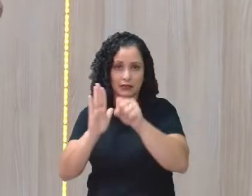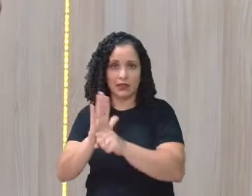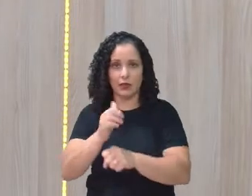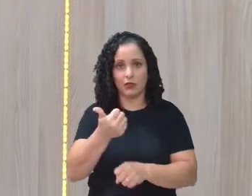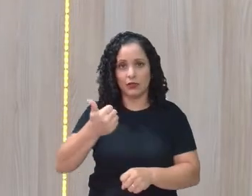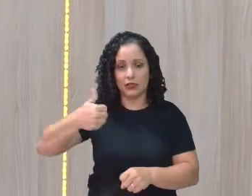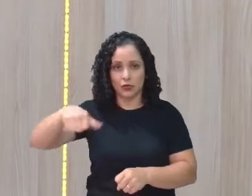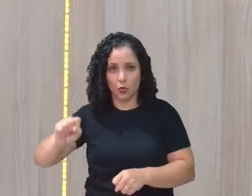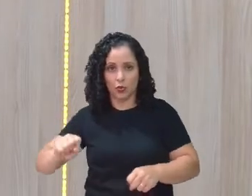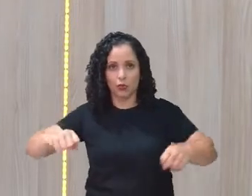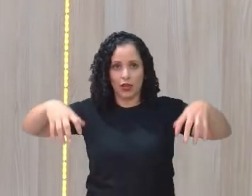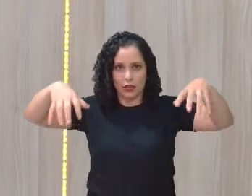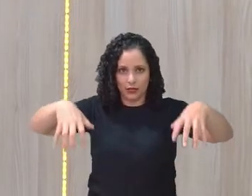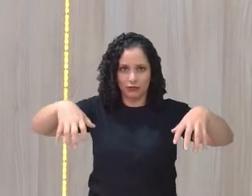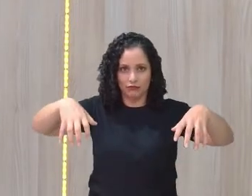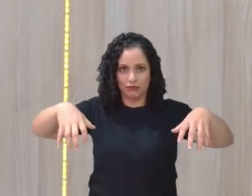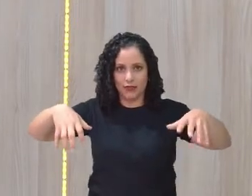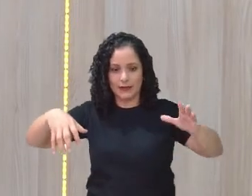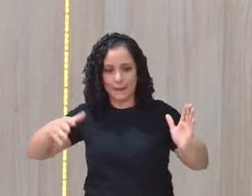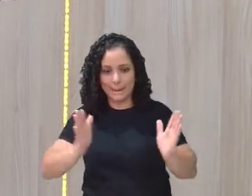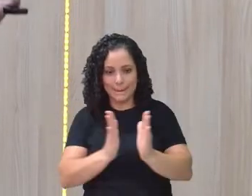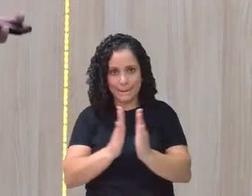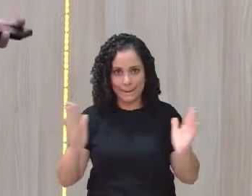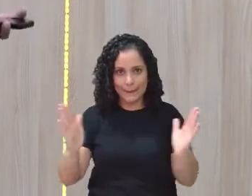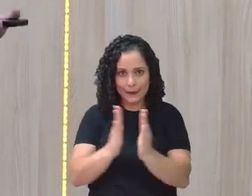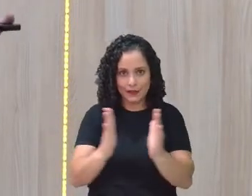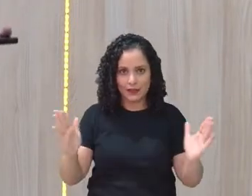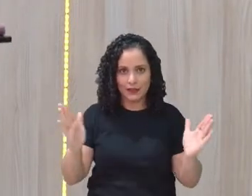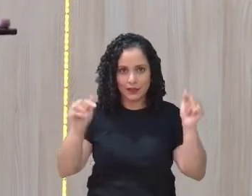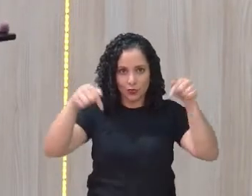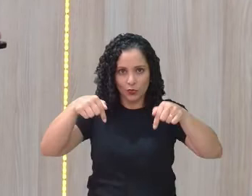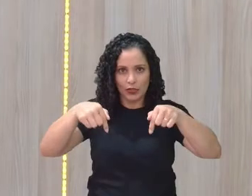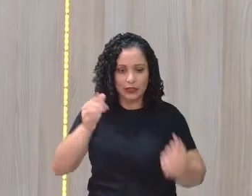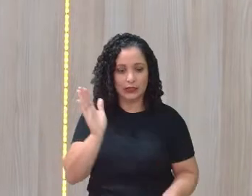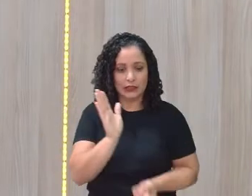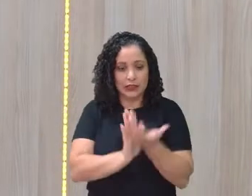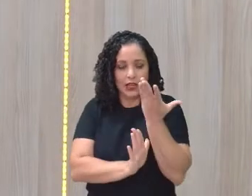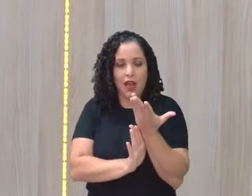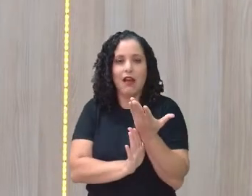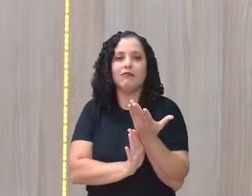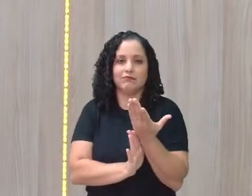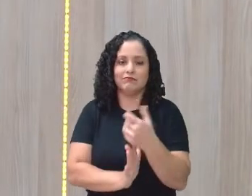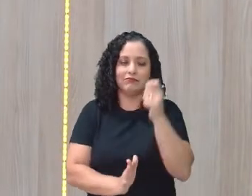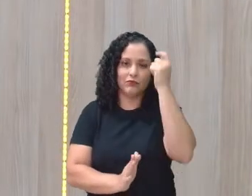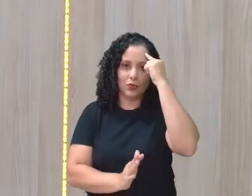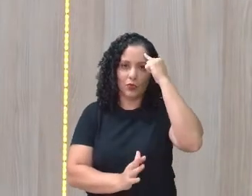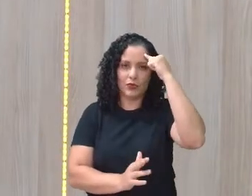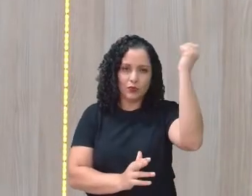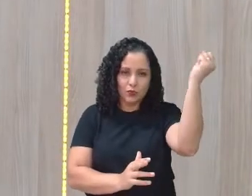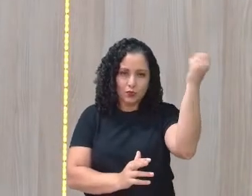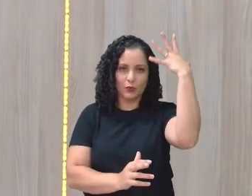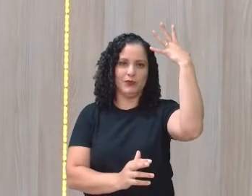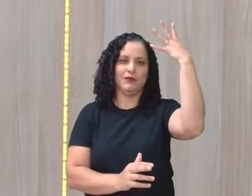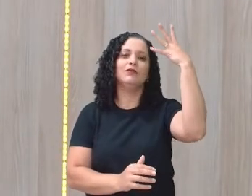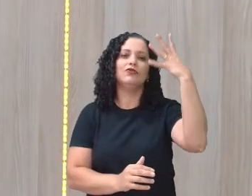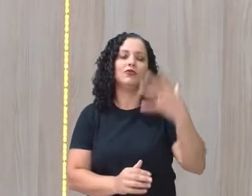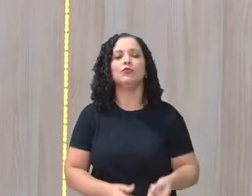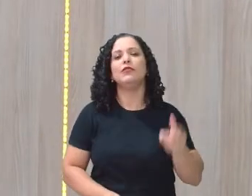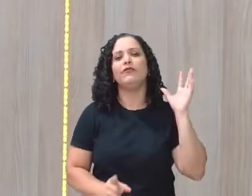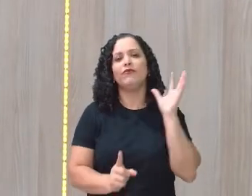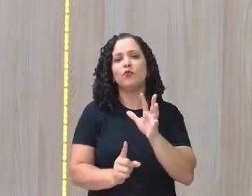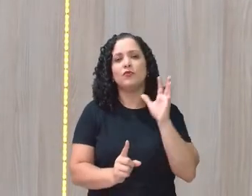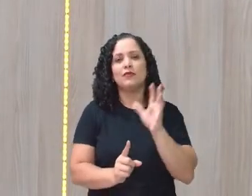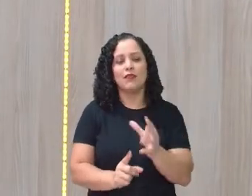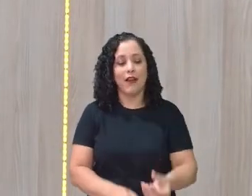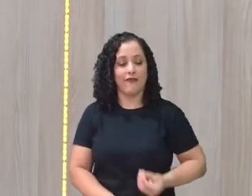surgiu esse movimento, o iluminismo, que a gente vai entender a sua importância na aula de hoje e que reflete, né, a vida